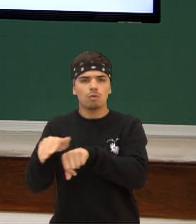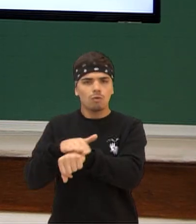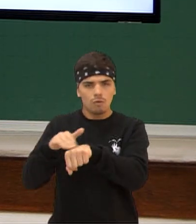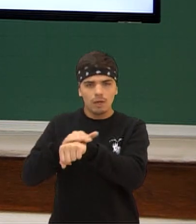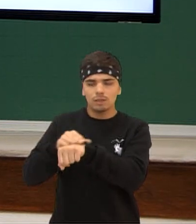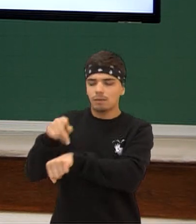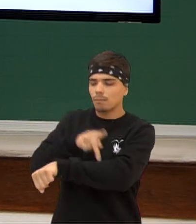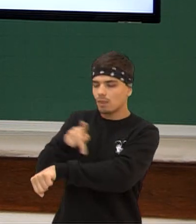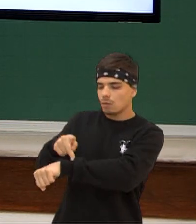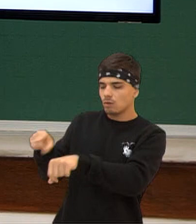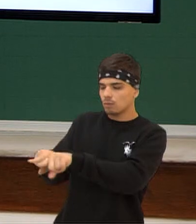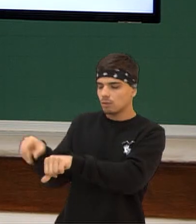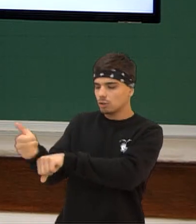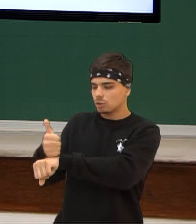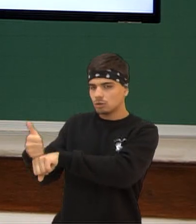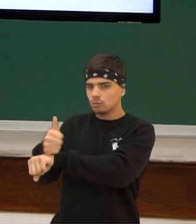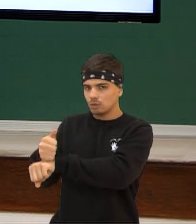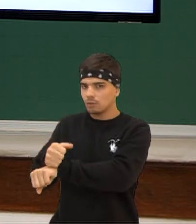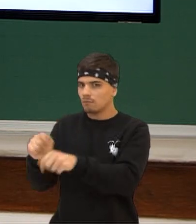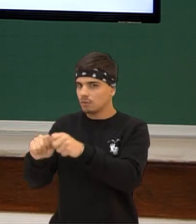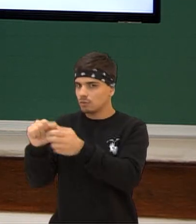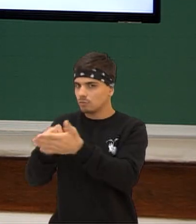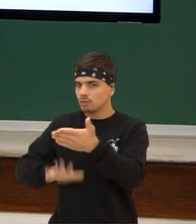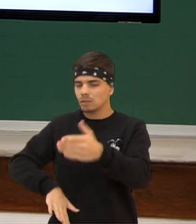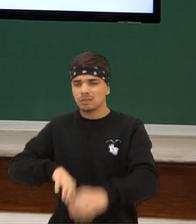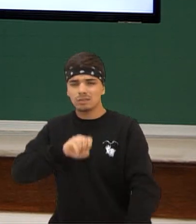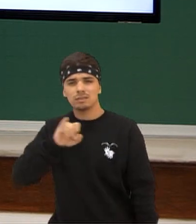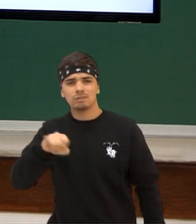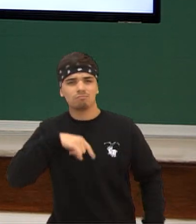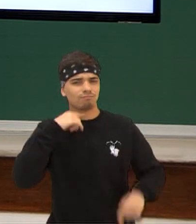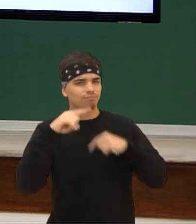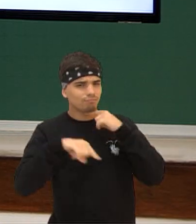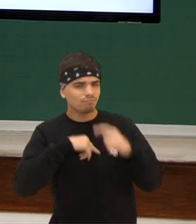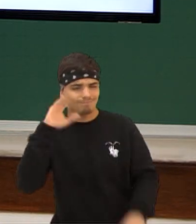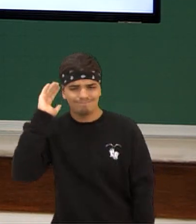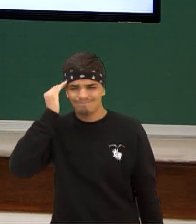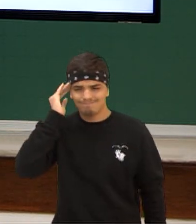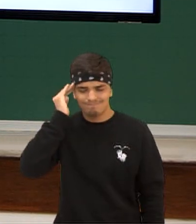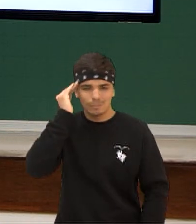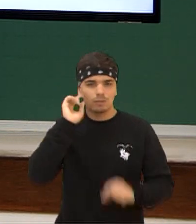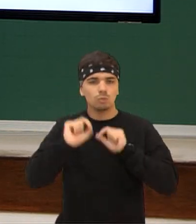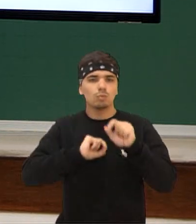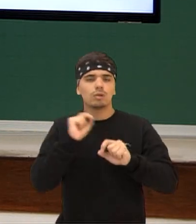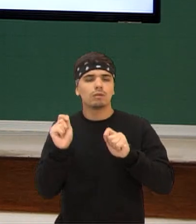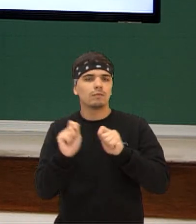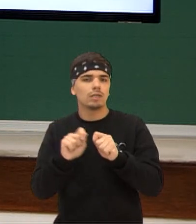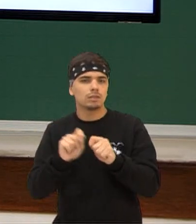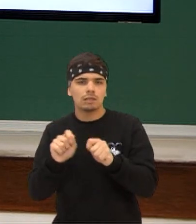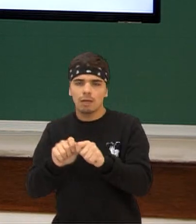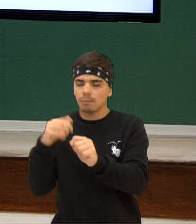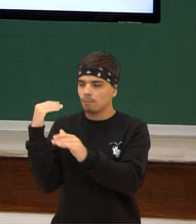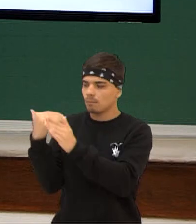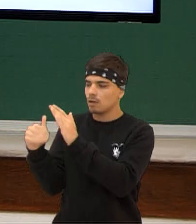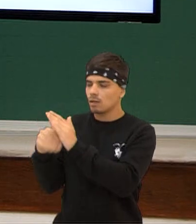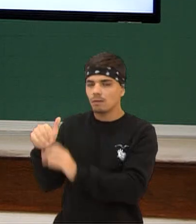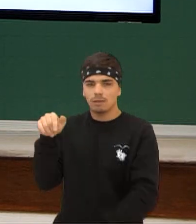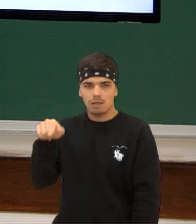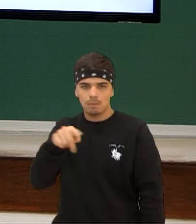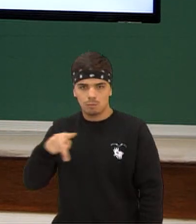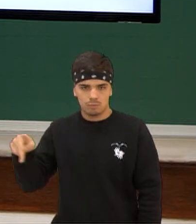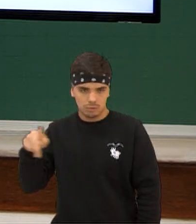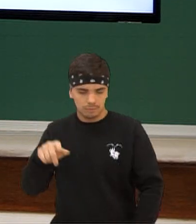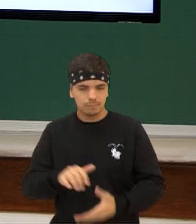sua diretora e Realize suas atividades não entendeu tá com alguma dúvida O que que você vai fazer vai mandar uma mensagem lá para sua filha